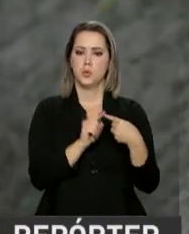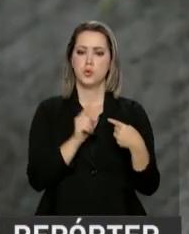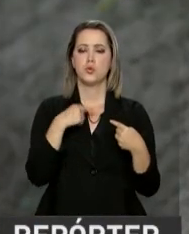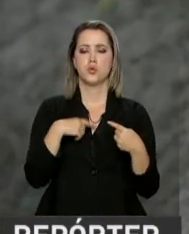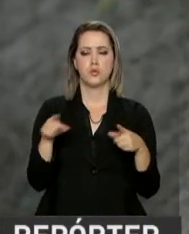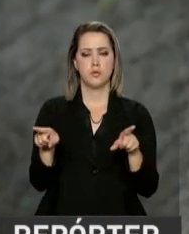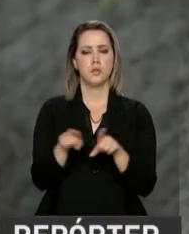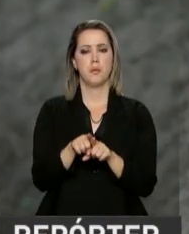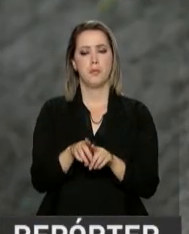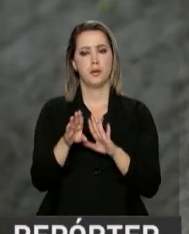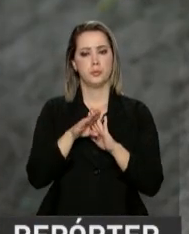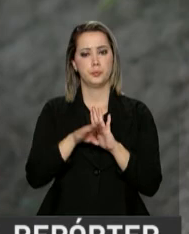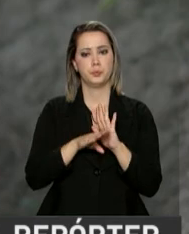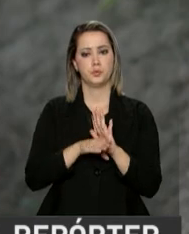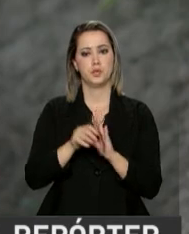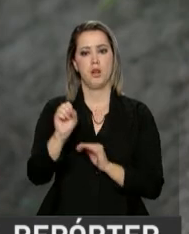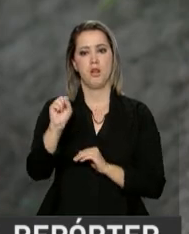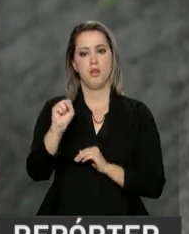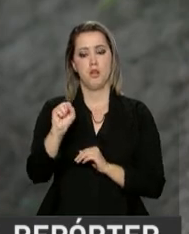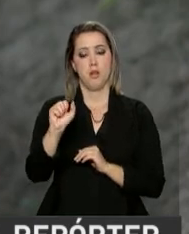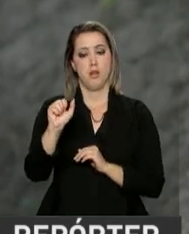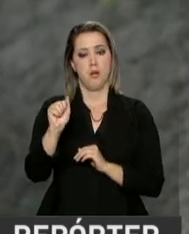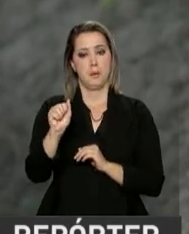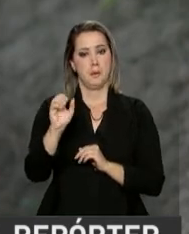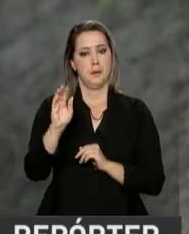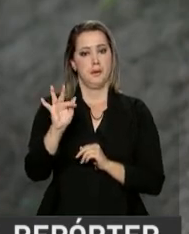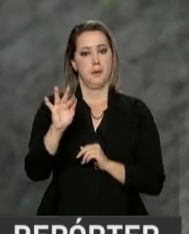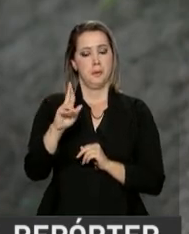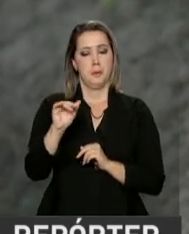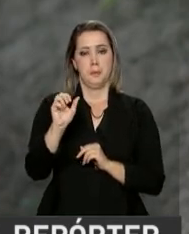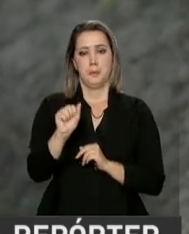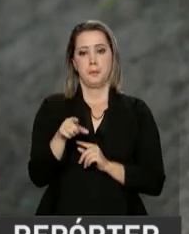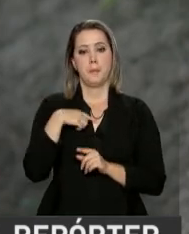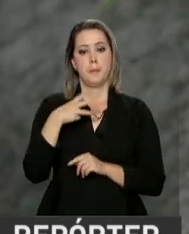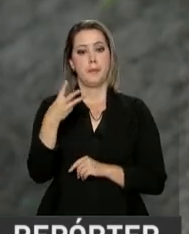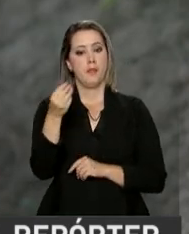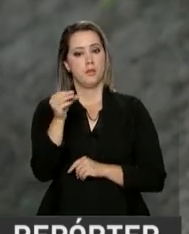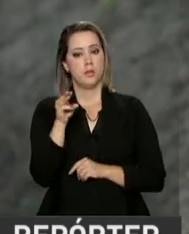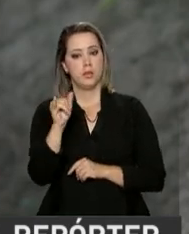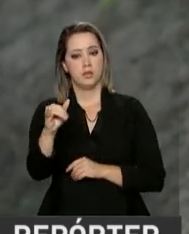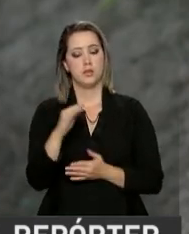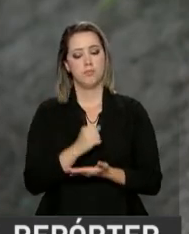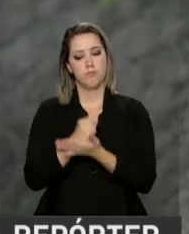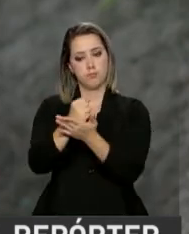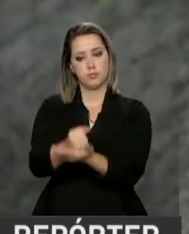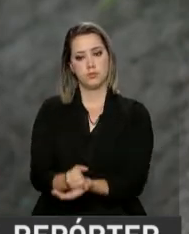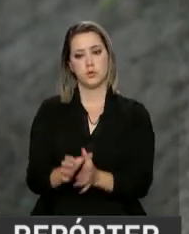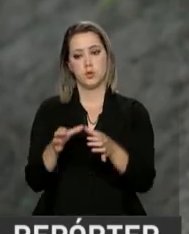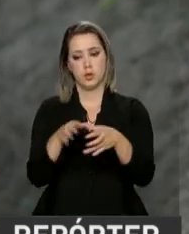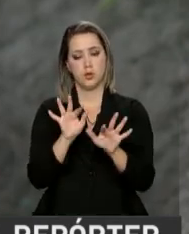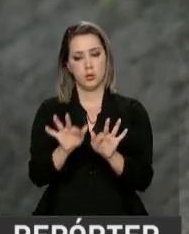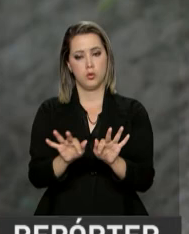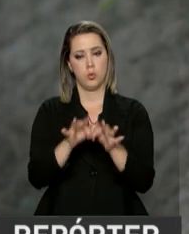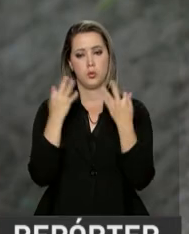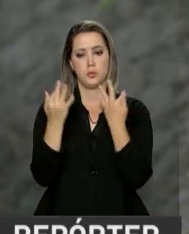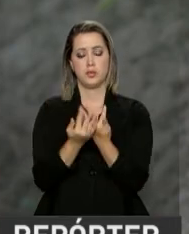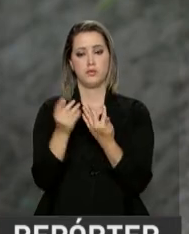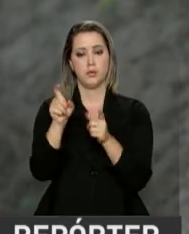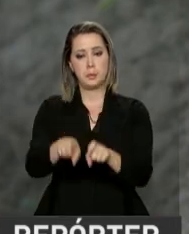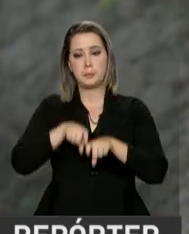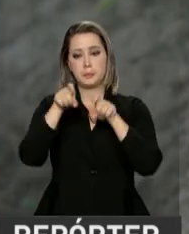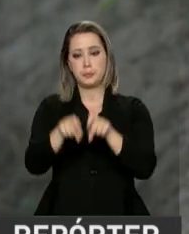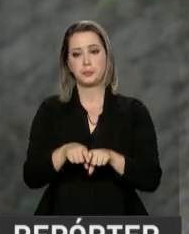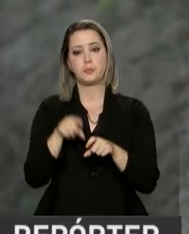safra 30 bilhões de reais vão ser disponibilizados aos agricultores familiares só no período 2017 e